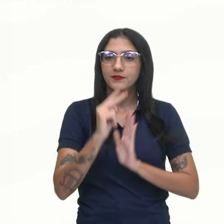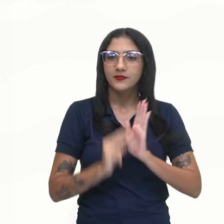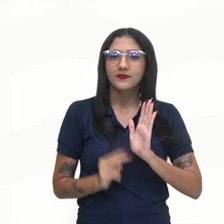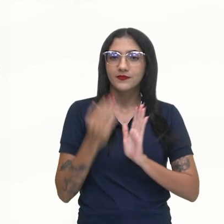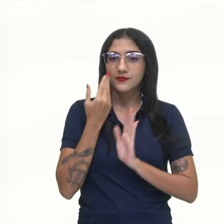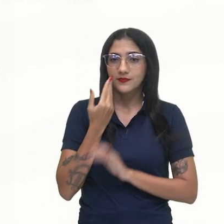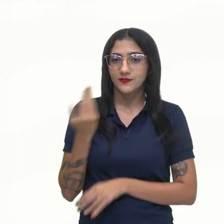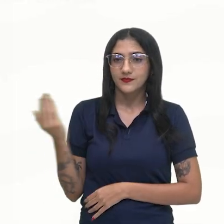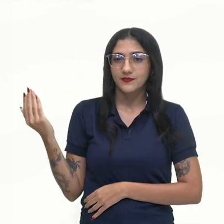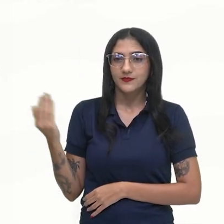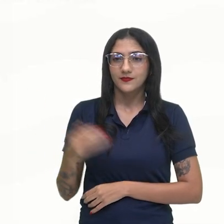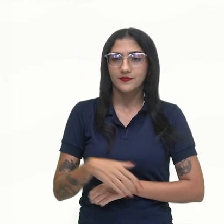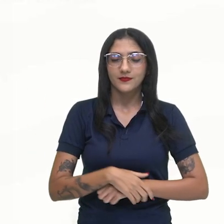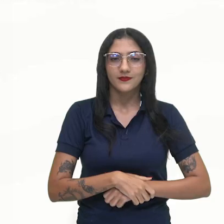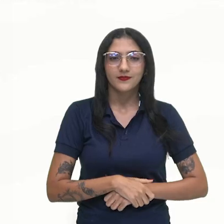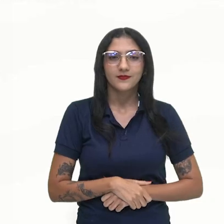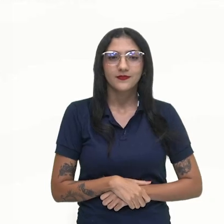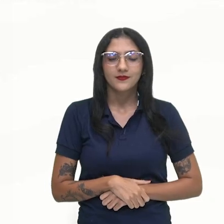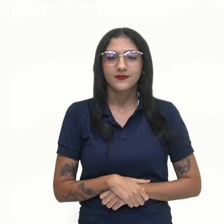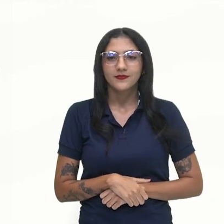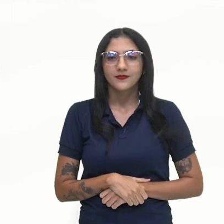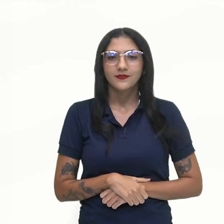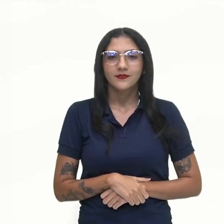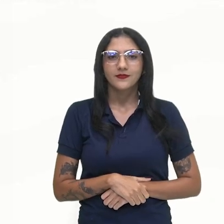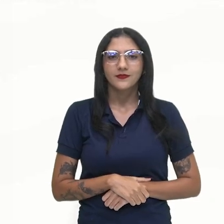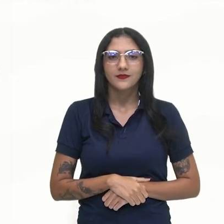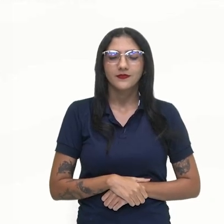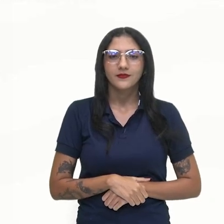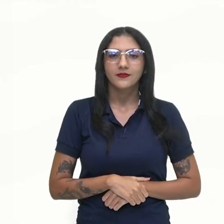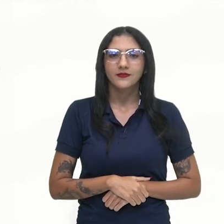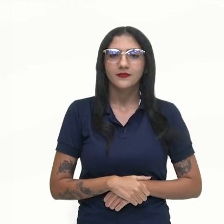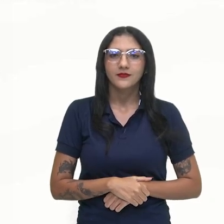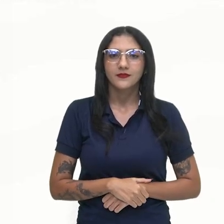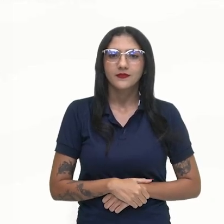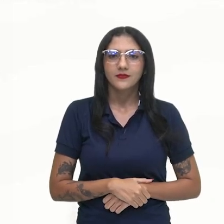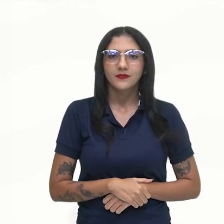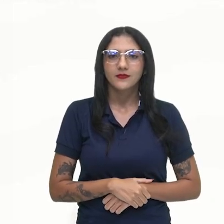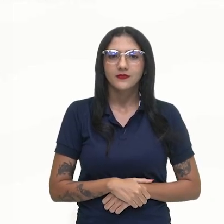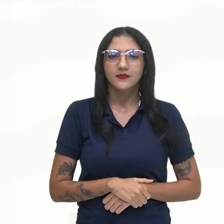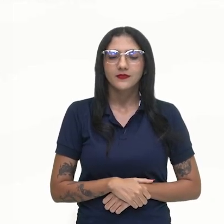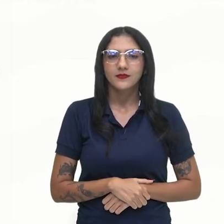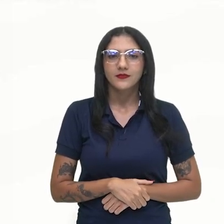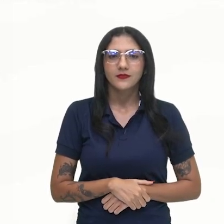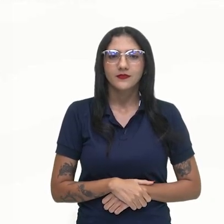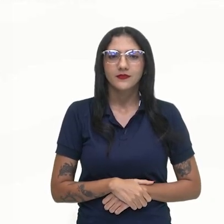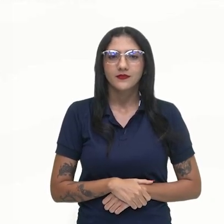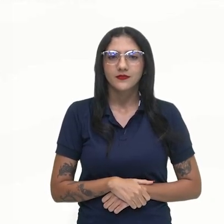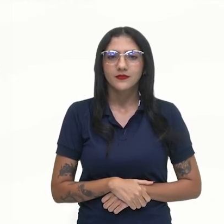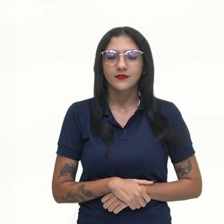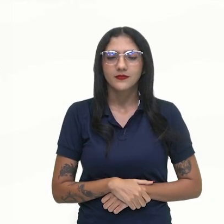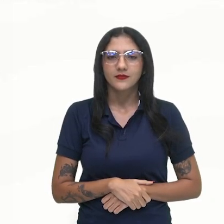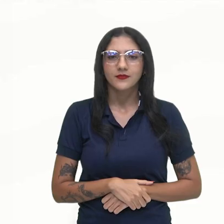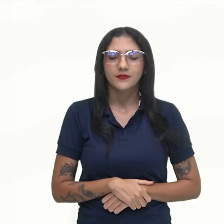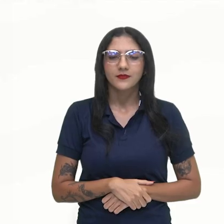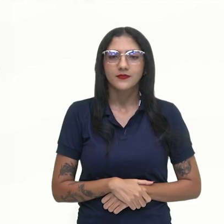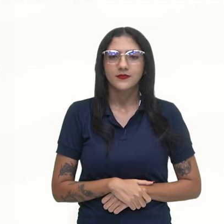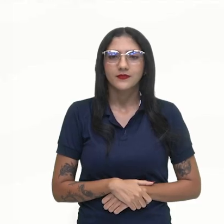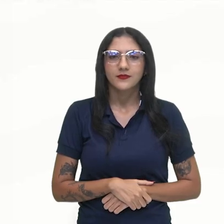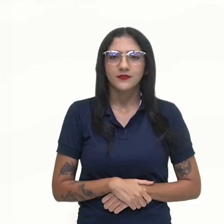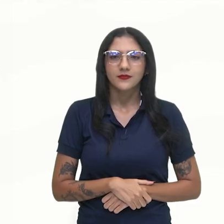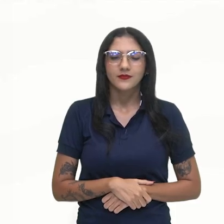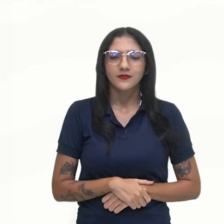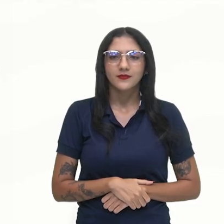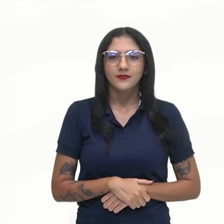As well as by the northwestern Who migrated to the region at the time of